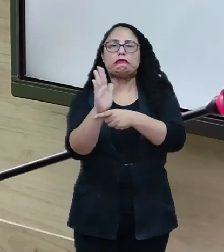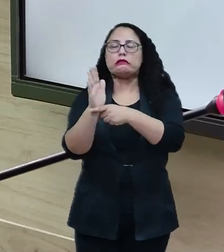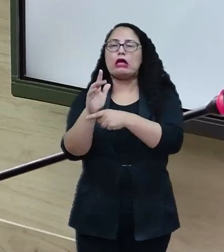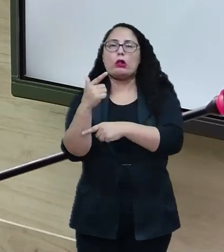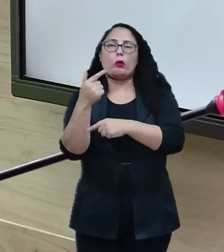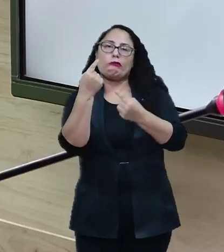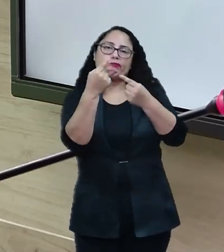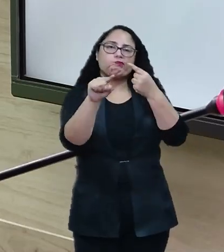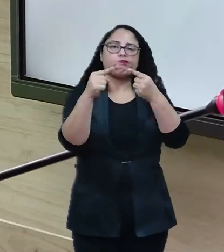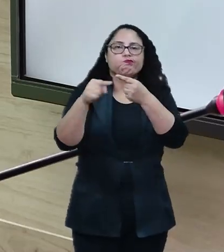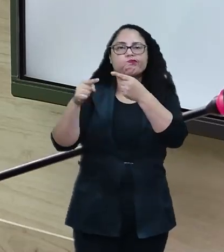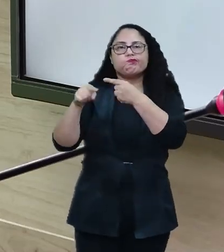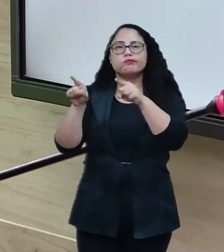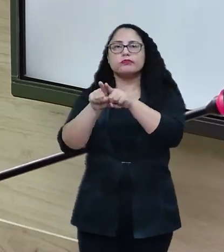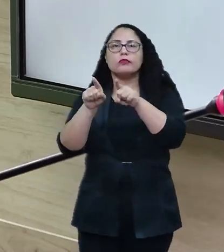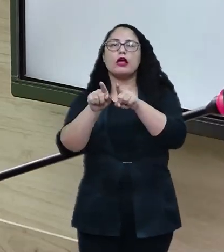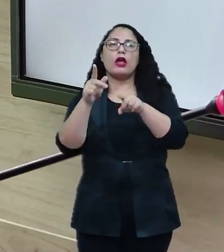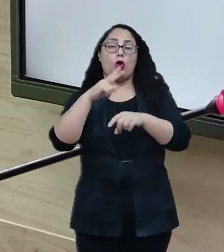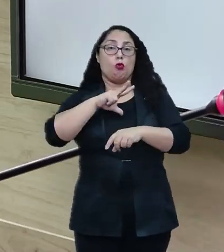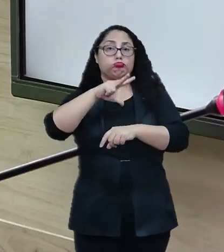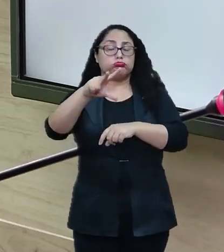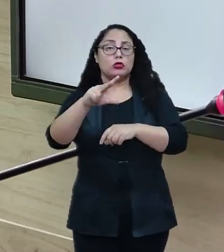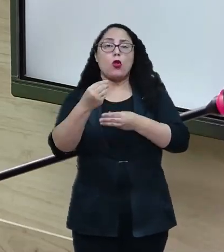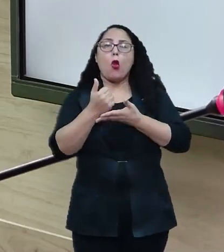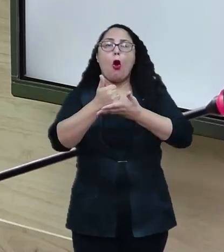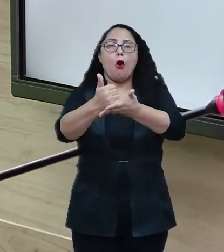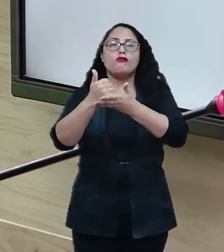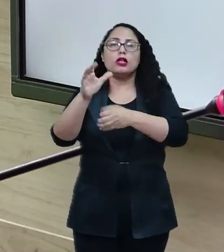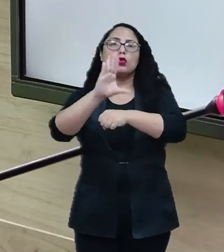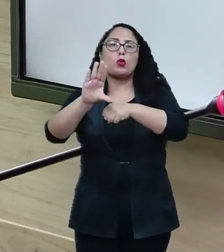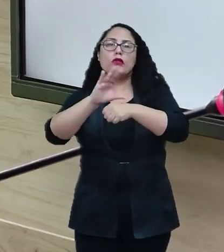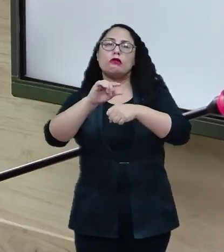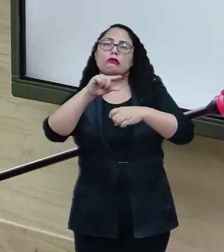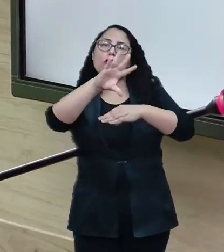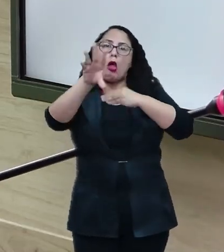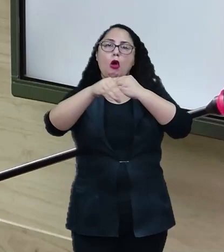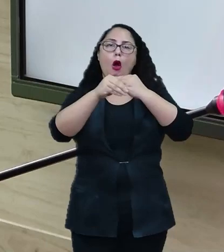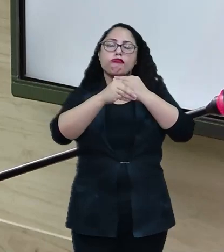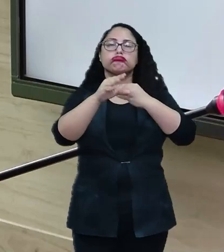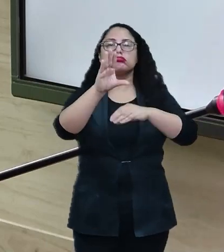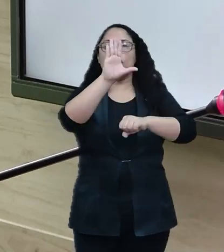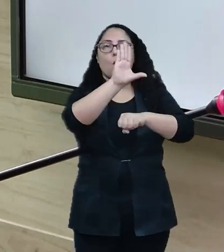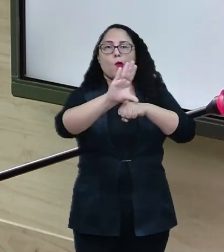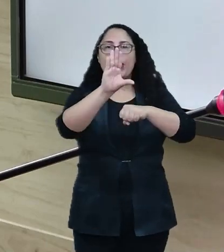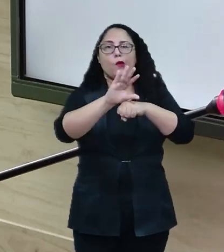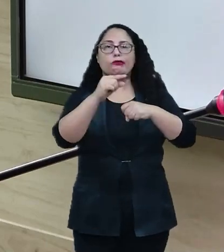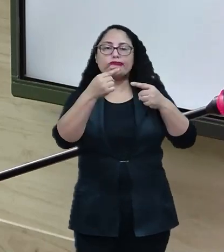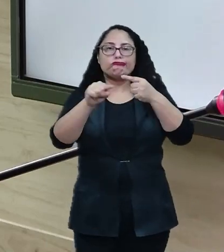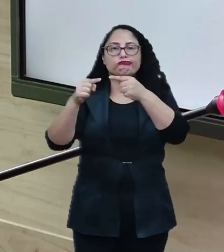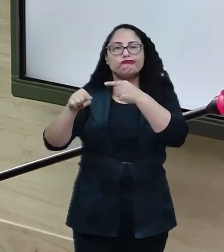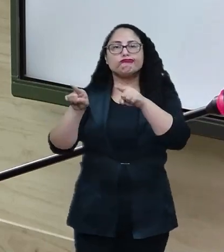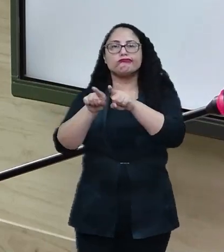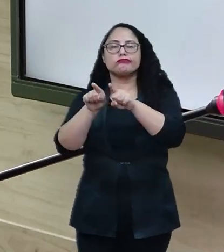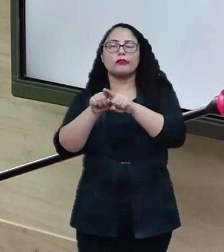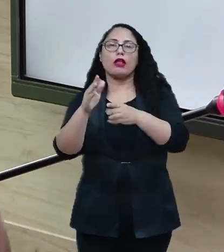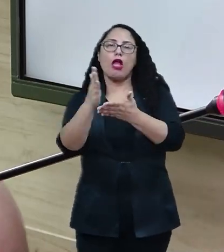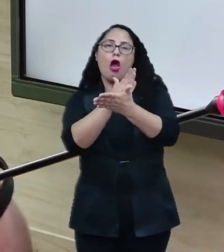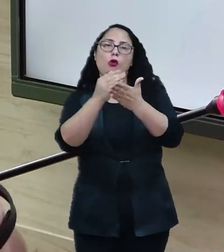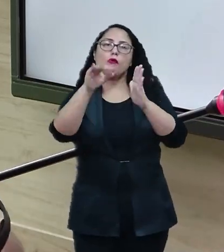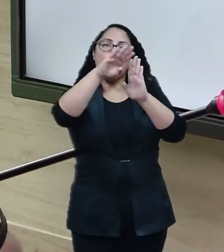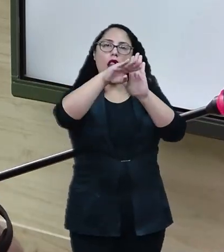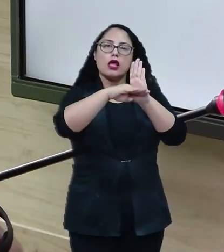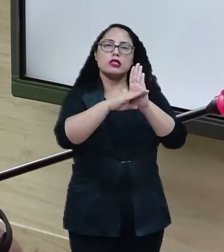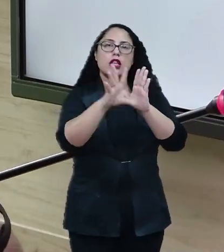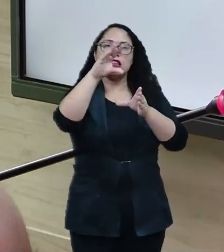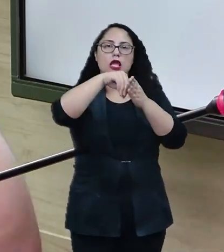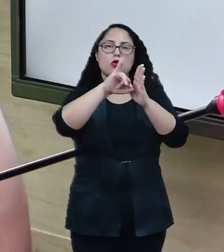há. O Politécnico também não oferta o curso, nem tem componentes que tenham convergência, mas nos demais tem uma listagem,